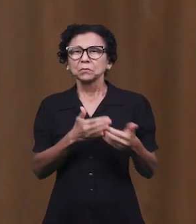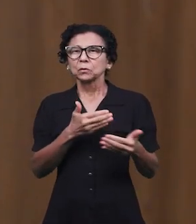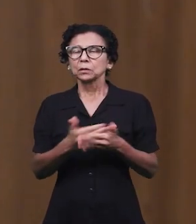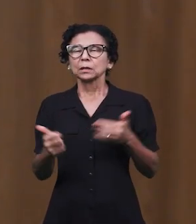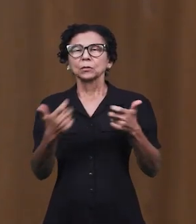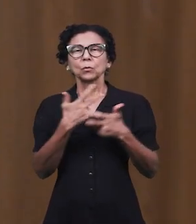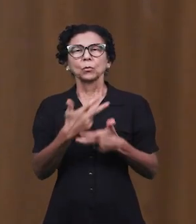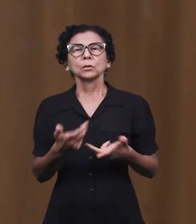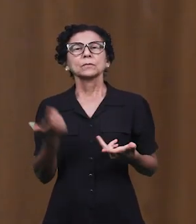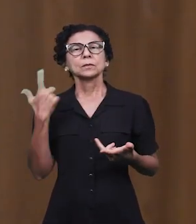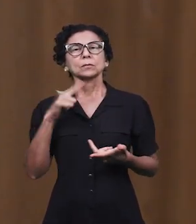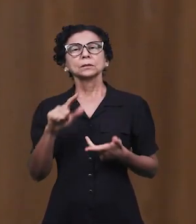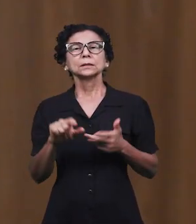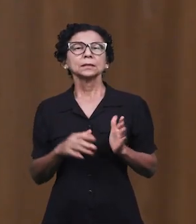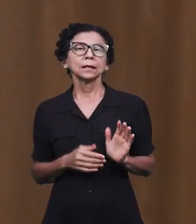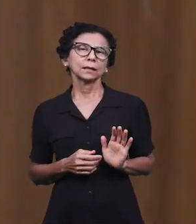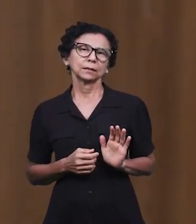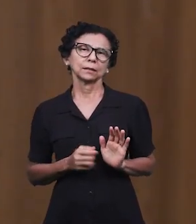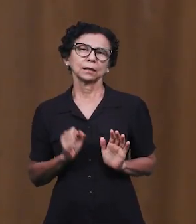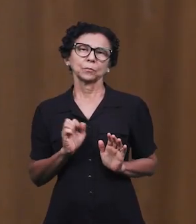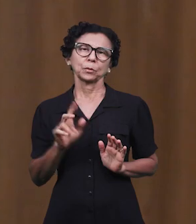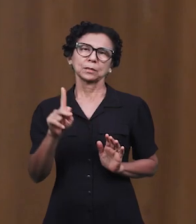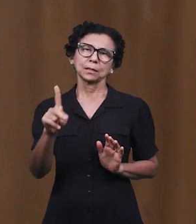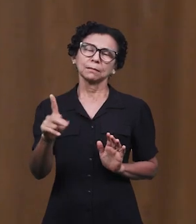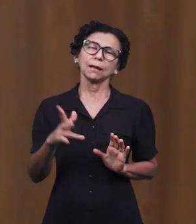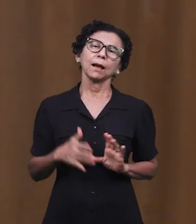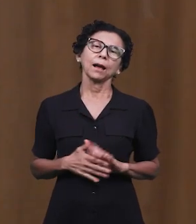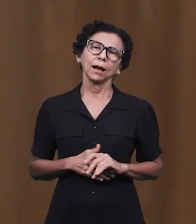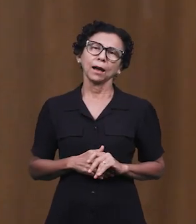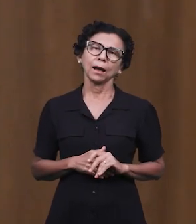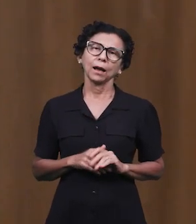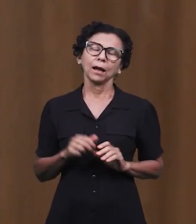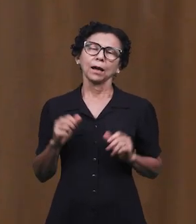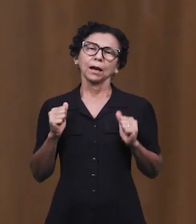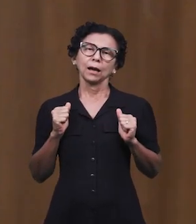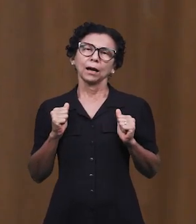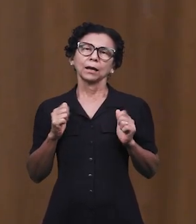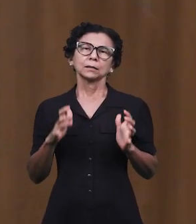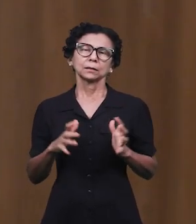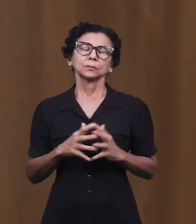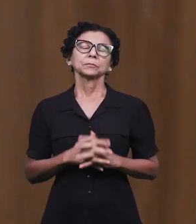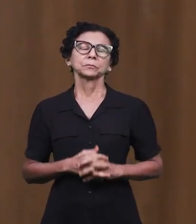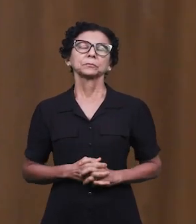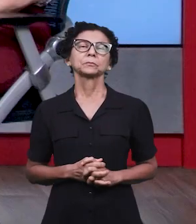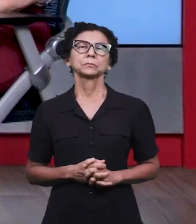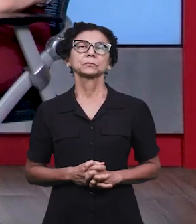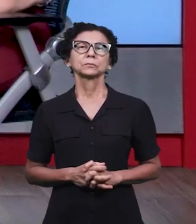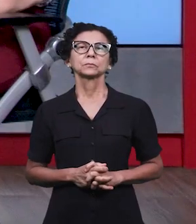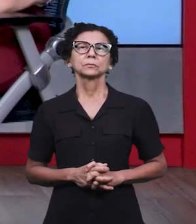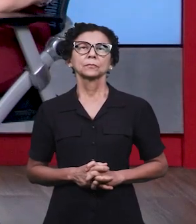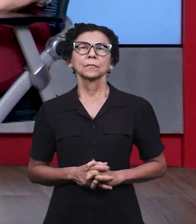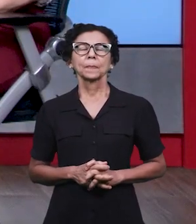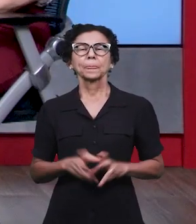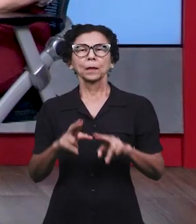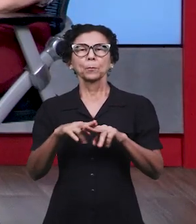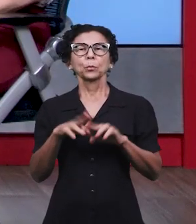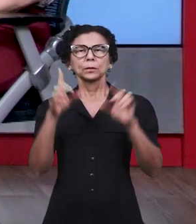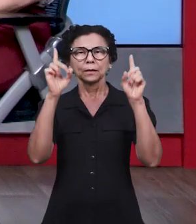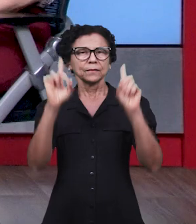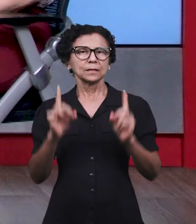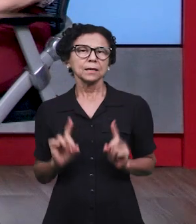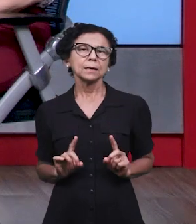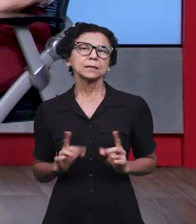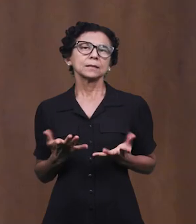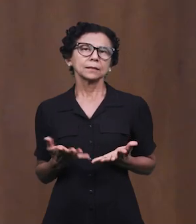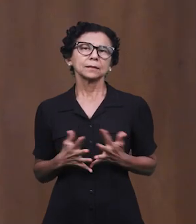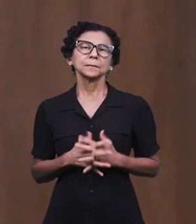de uma aposentadoria por invalidez ou de um auxílio, né? Menor. Então, é muito importante. Vimos aqui a importância,